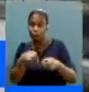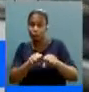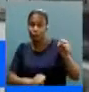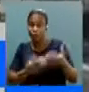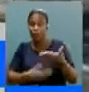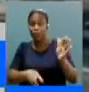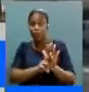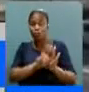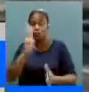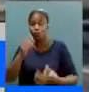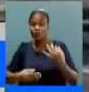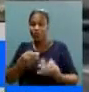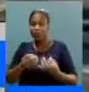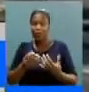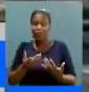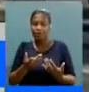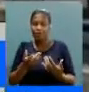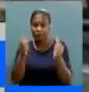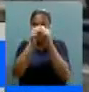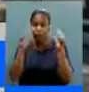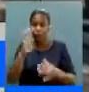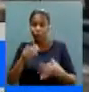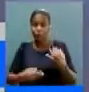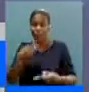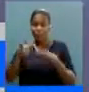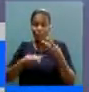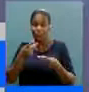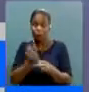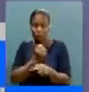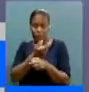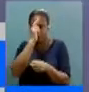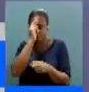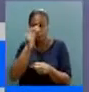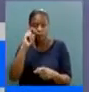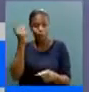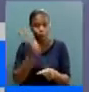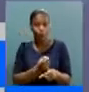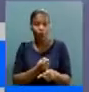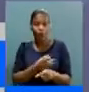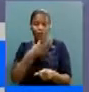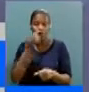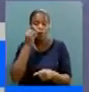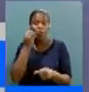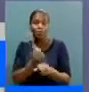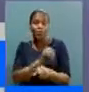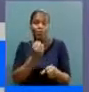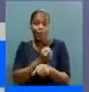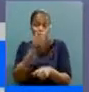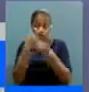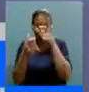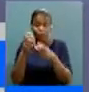jurídico que estabelece sistemas judiciais da avaliação de desempenho expressão e classificação dos oficiais de justiça